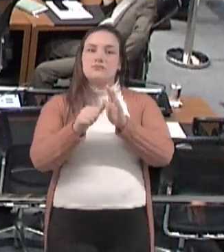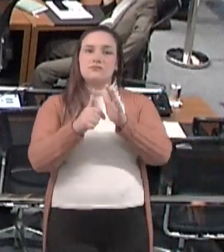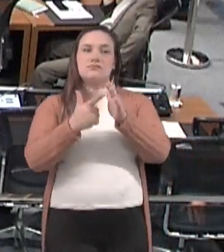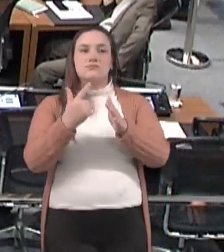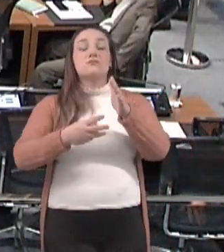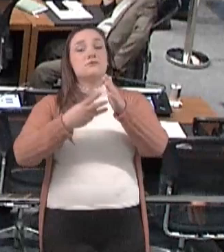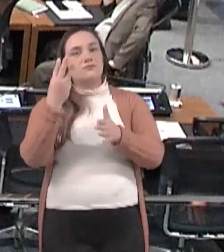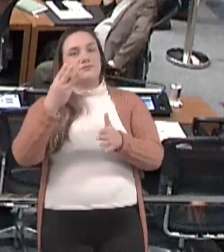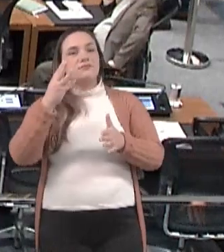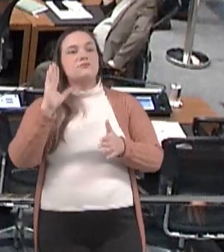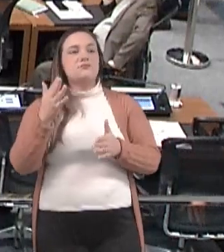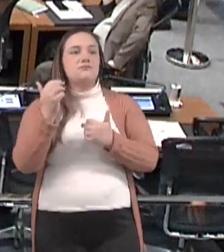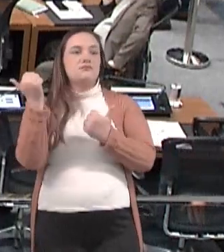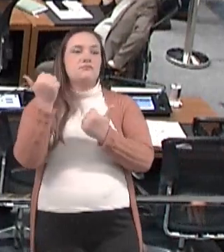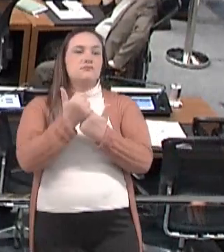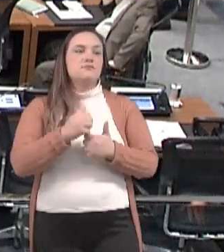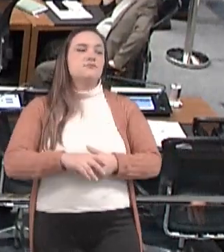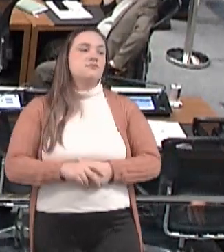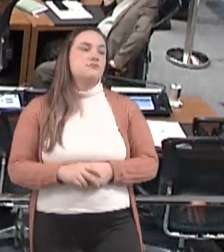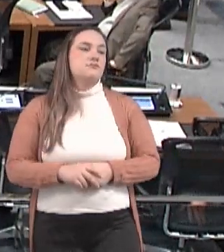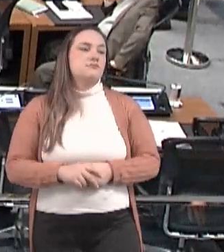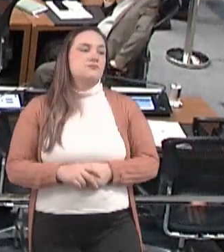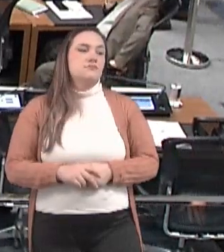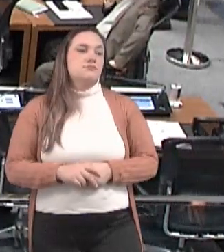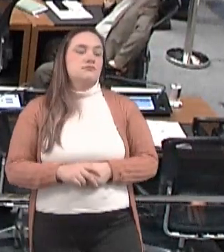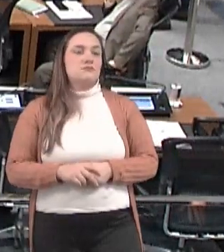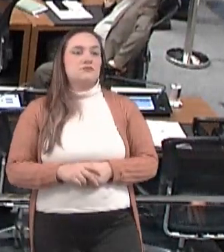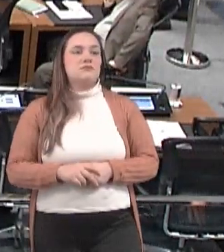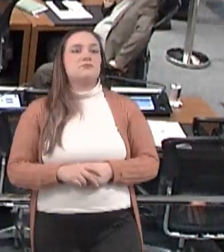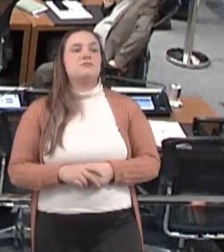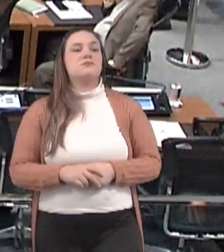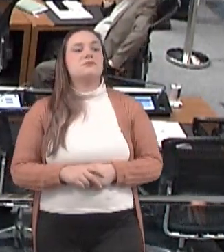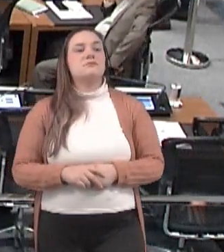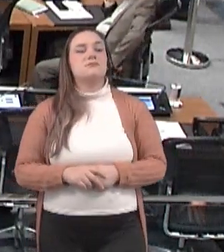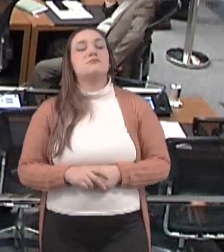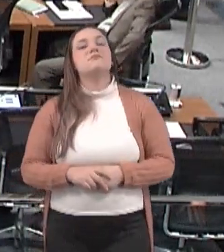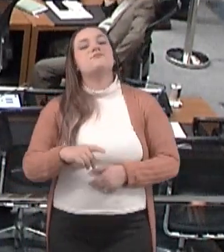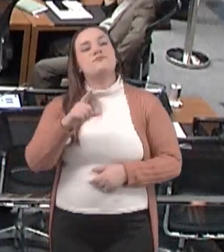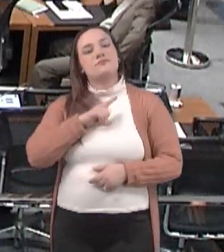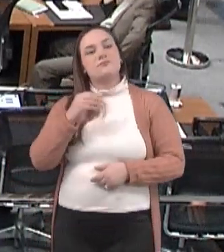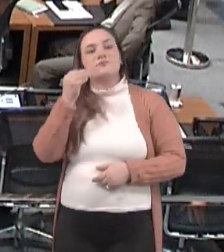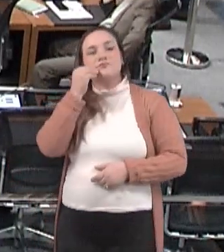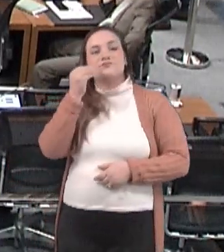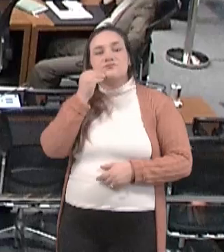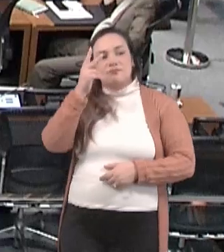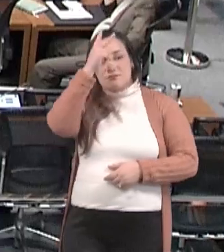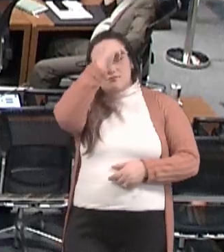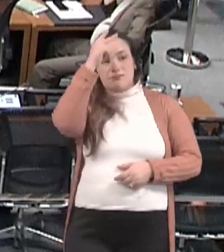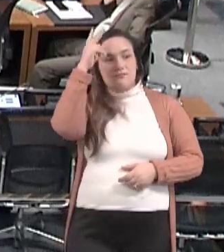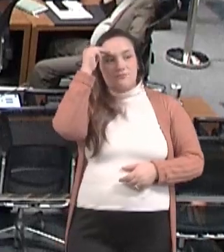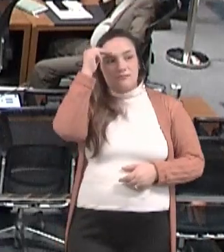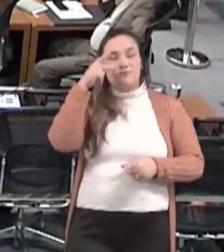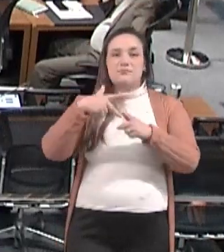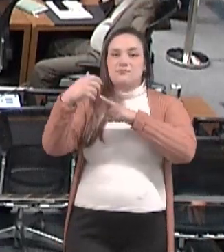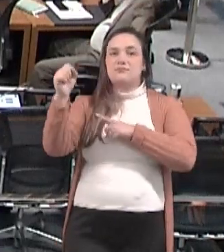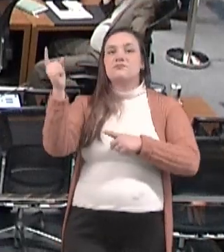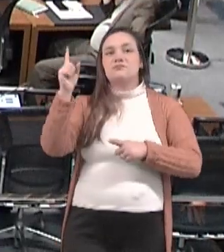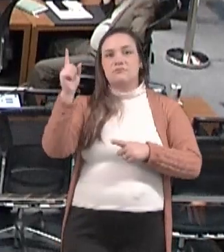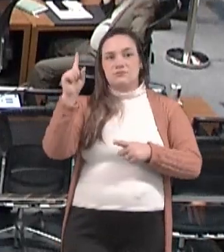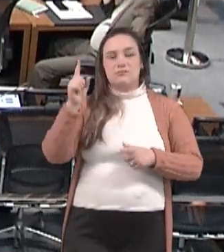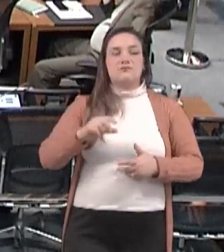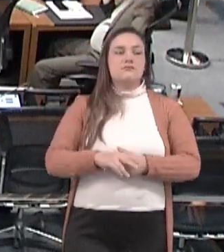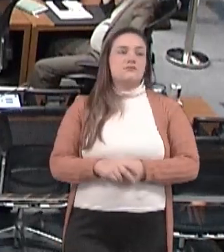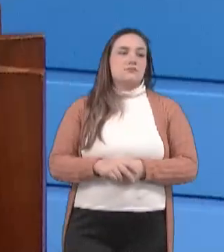como suplente. Ela enfrentou as últimas eleições municipais em Nova Andradina e não foi vencedora.